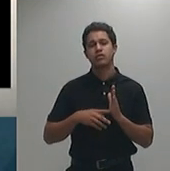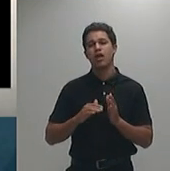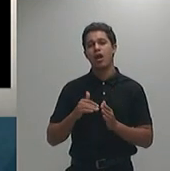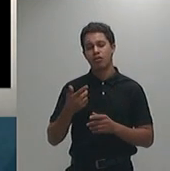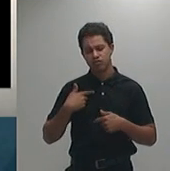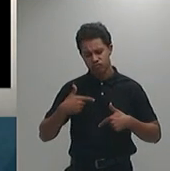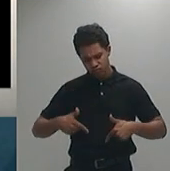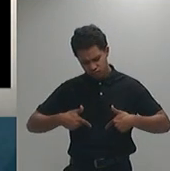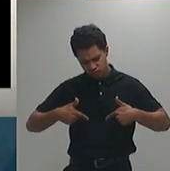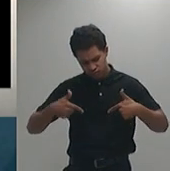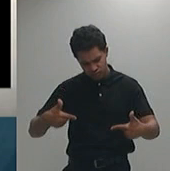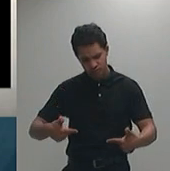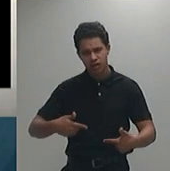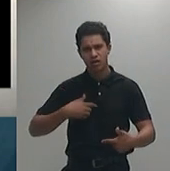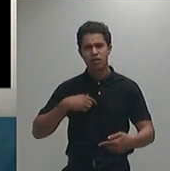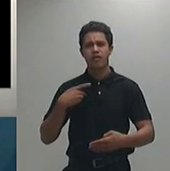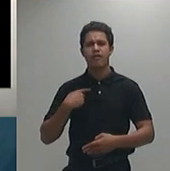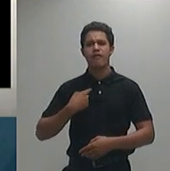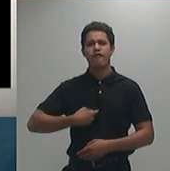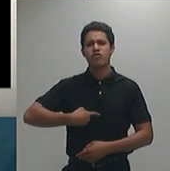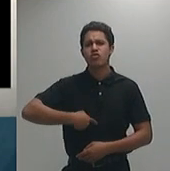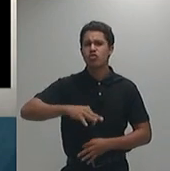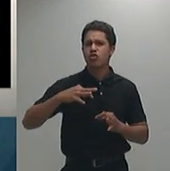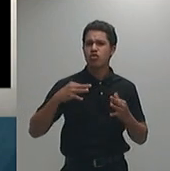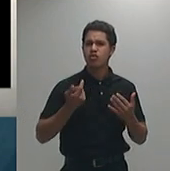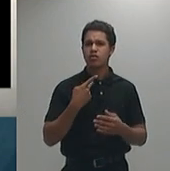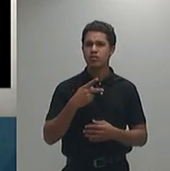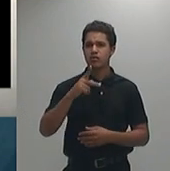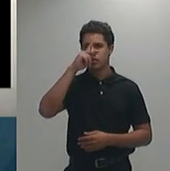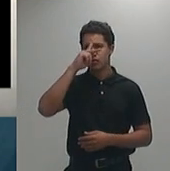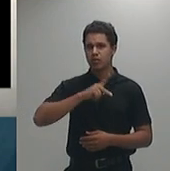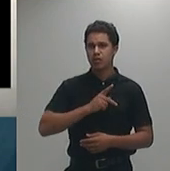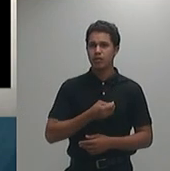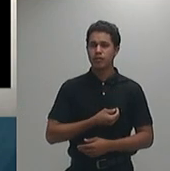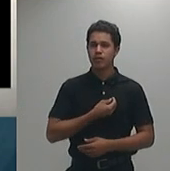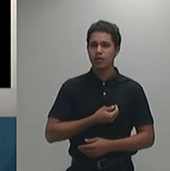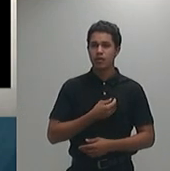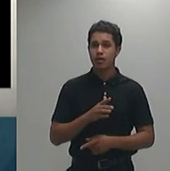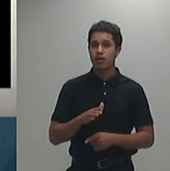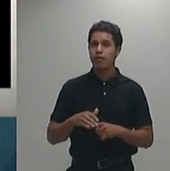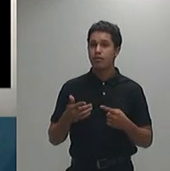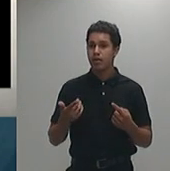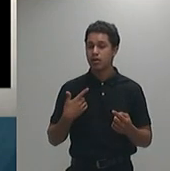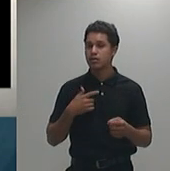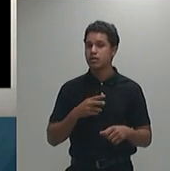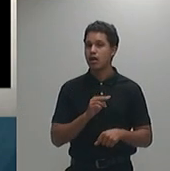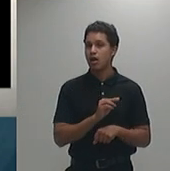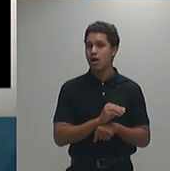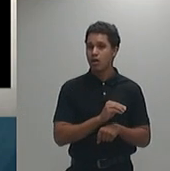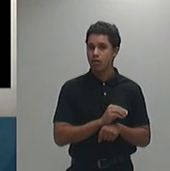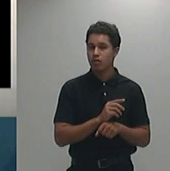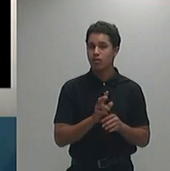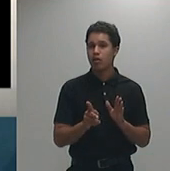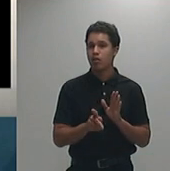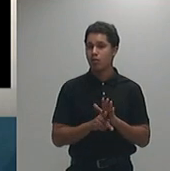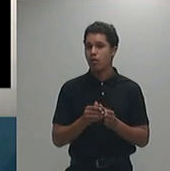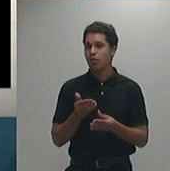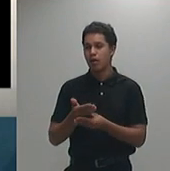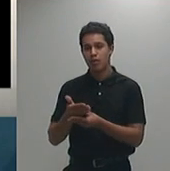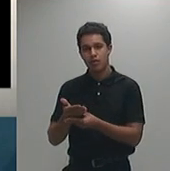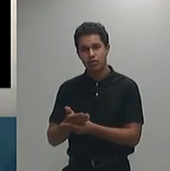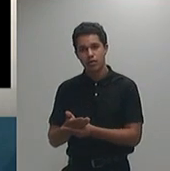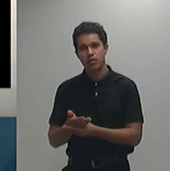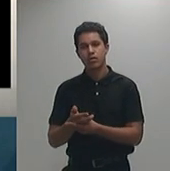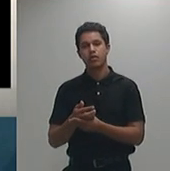todas as suas vidas entretanto zelo pela regularidade do procedimento arbitral instaurado